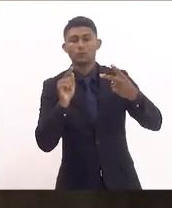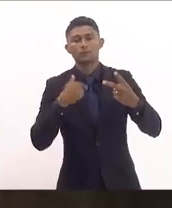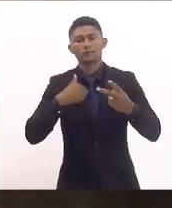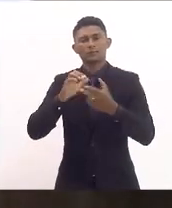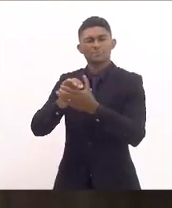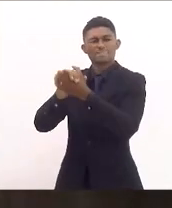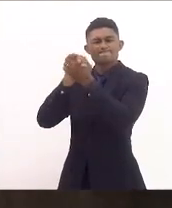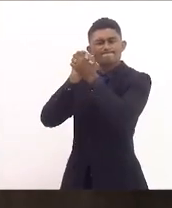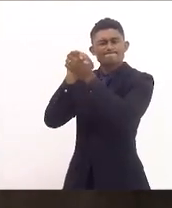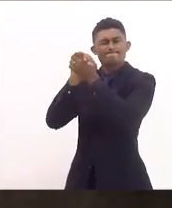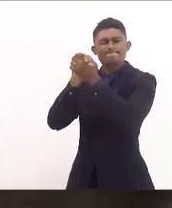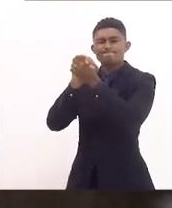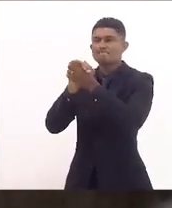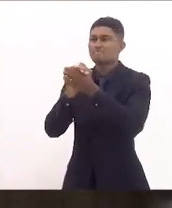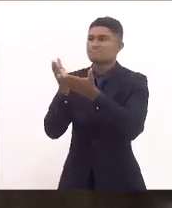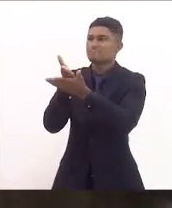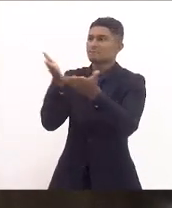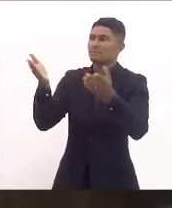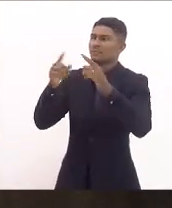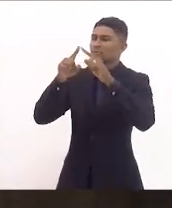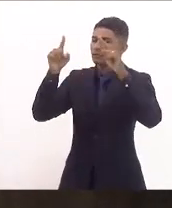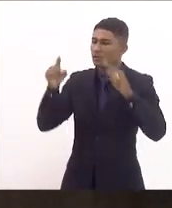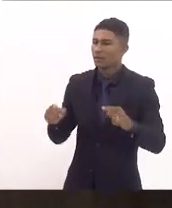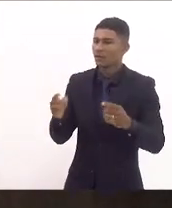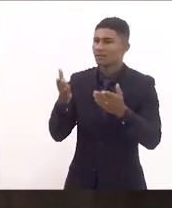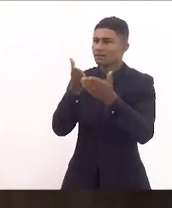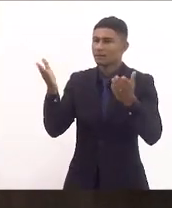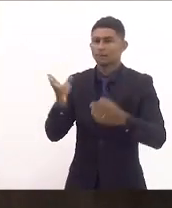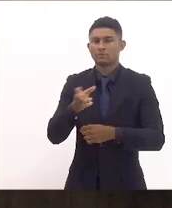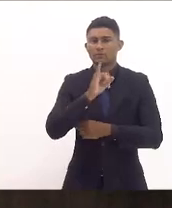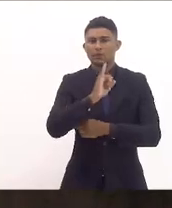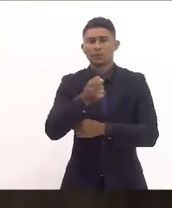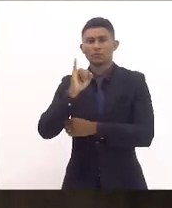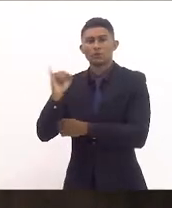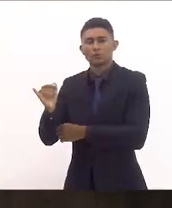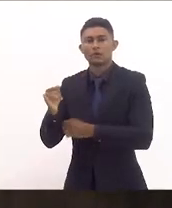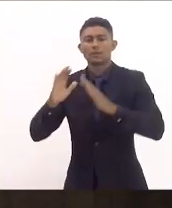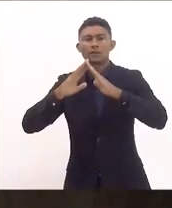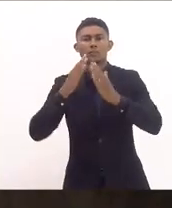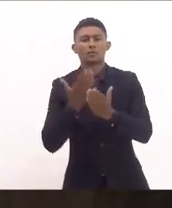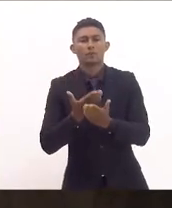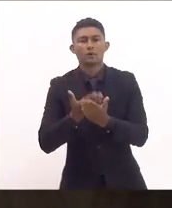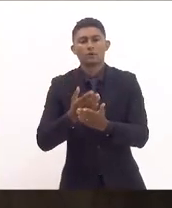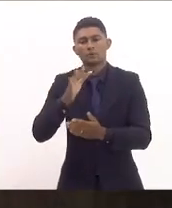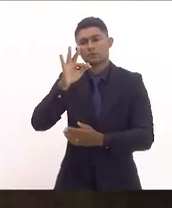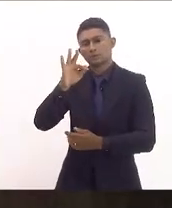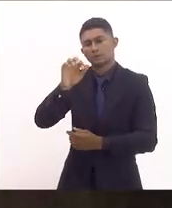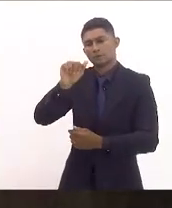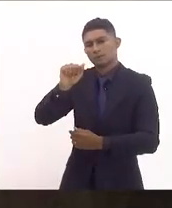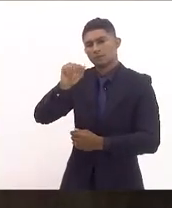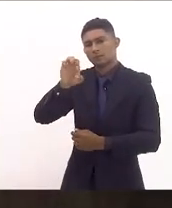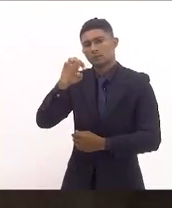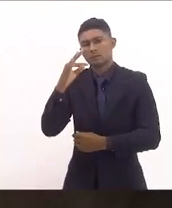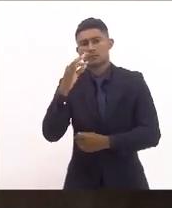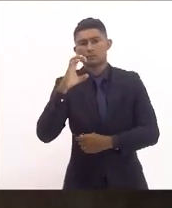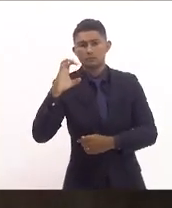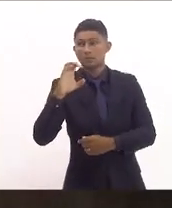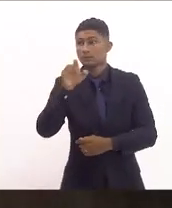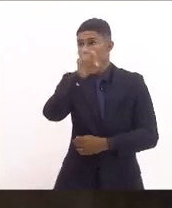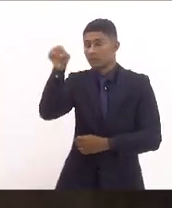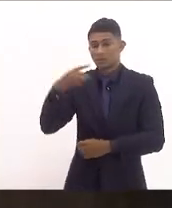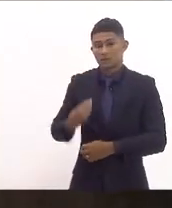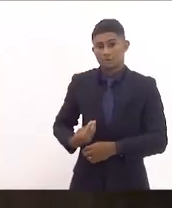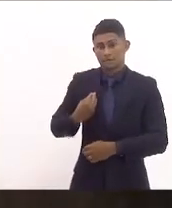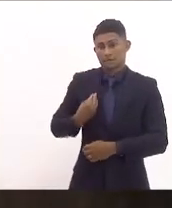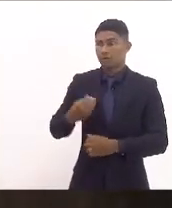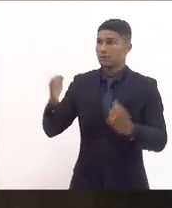saudar a todos os os funcionários aqui a todos os instrutores da Faetec que aqui estão hoje presentes dentro do plenário